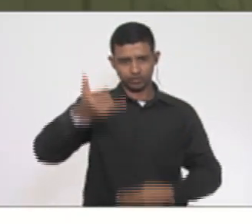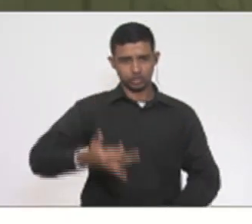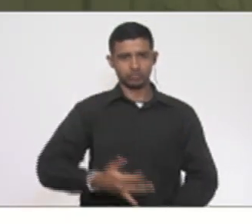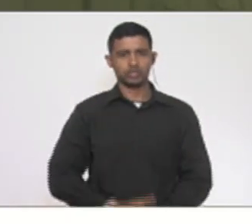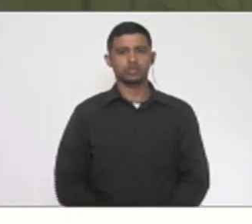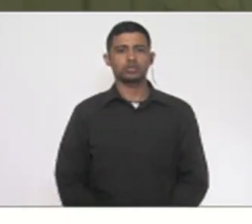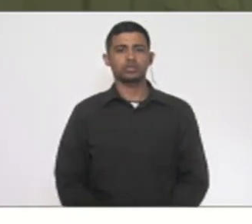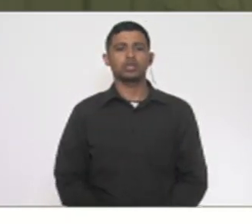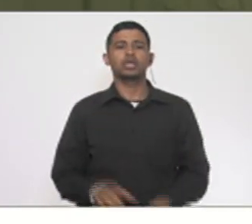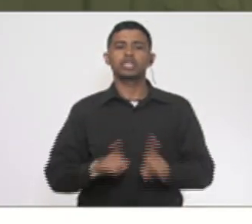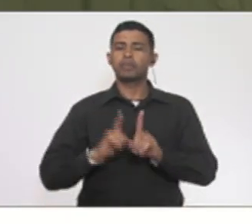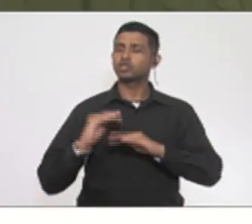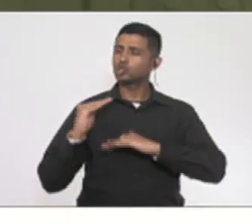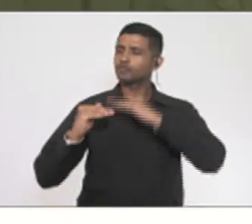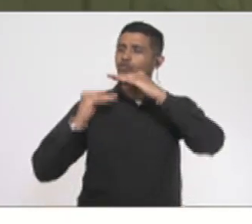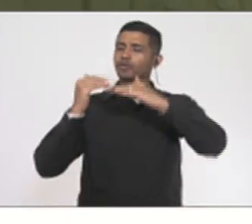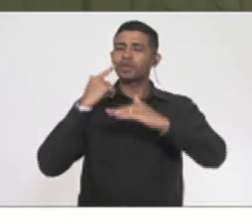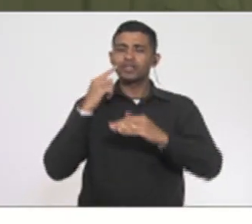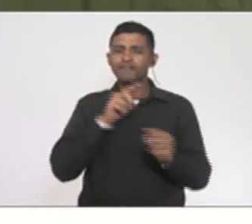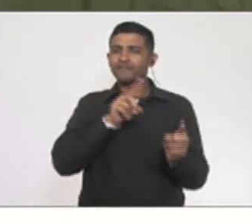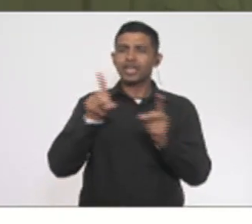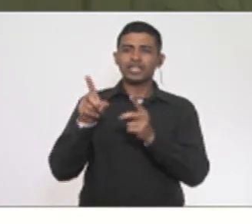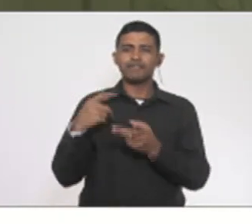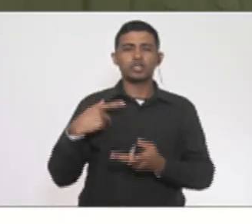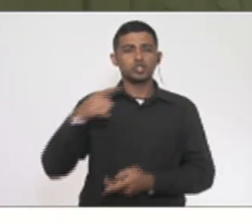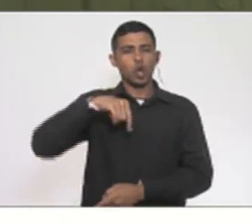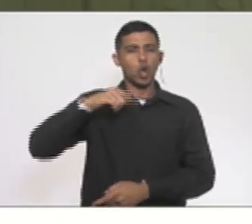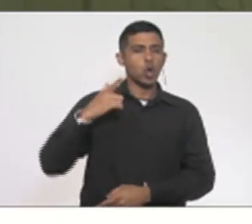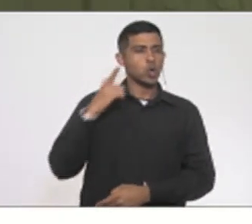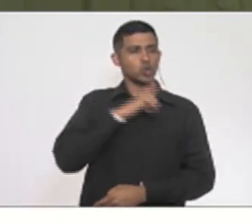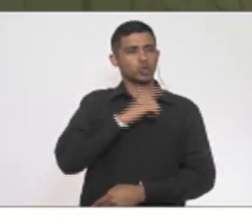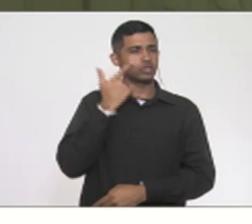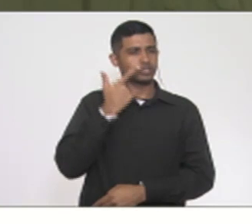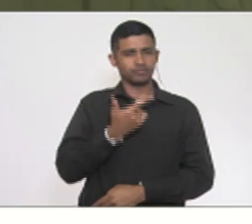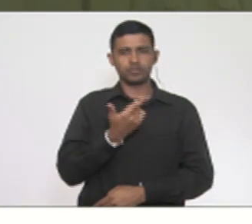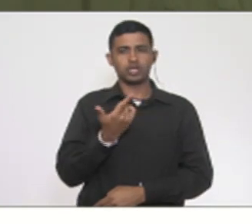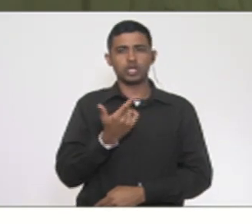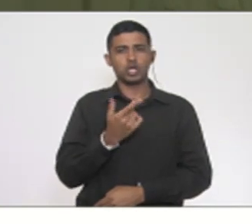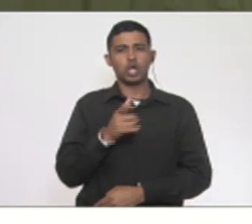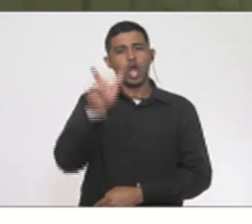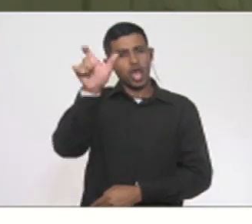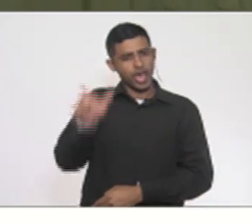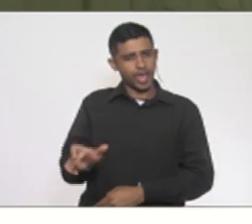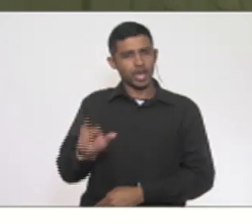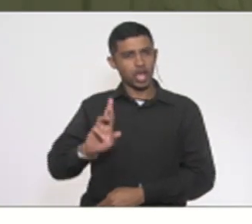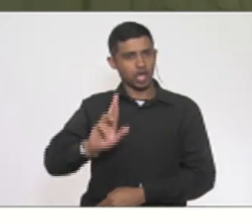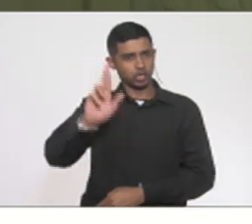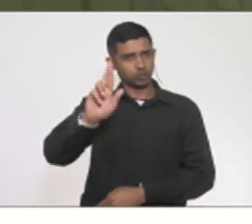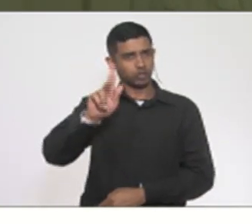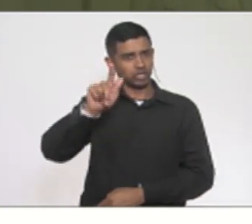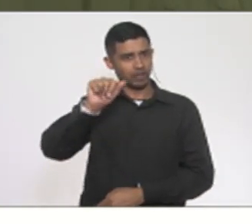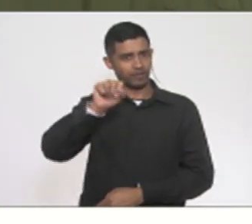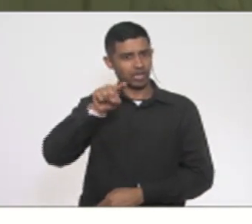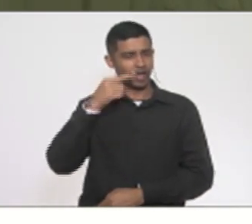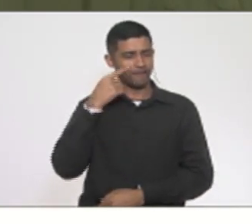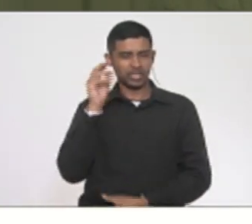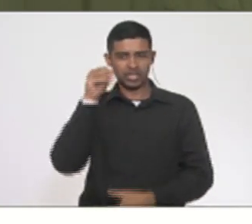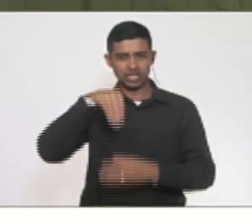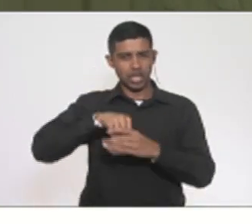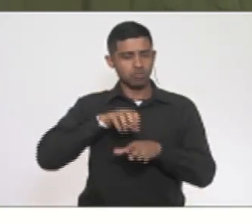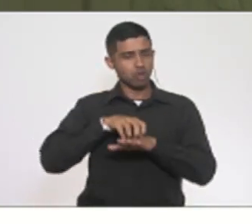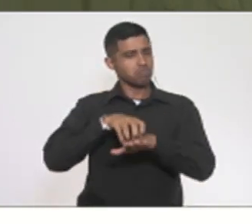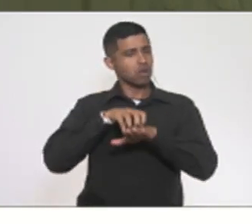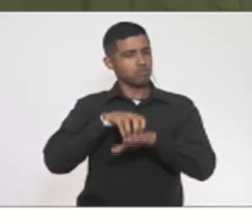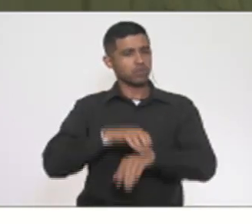para o desenvolvimento desse mercado, para a gente conseguir que mais carregador é quem é o dono do gás, que leva dentro do transporte,